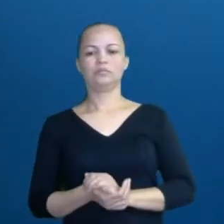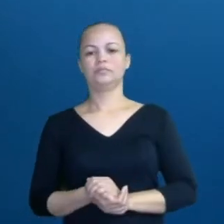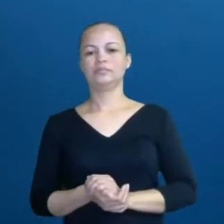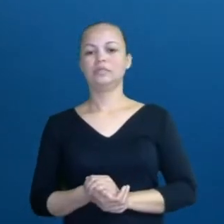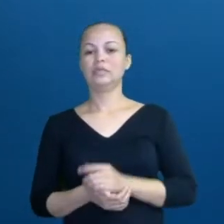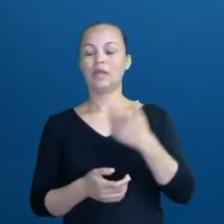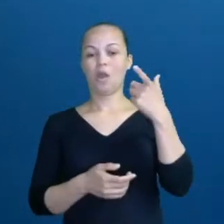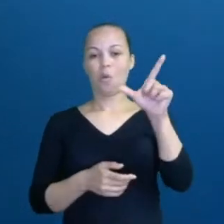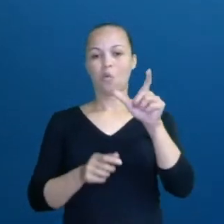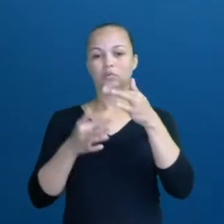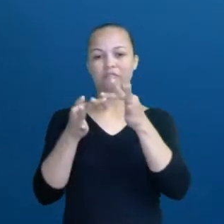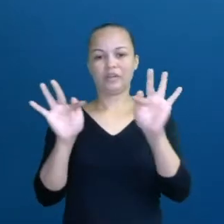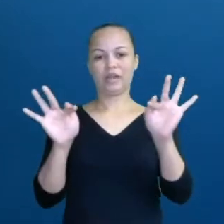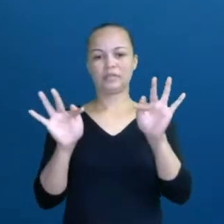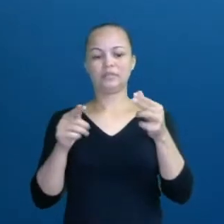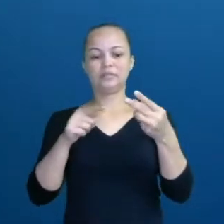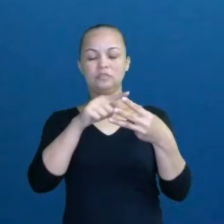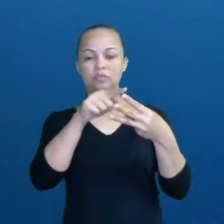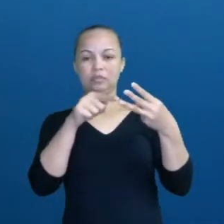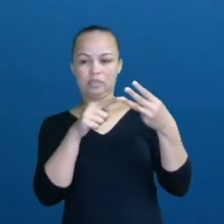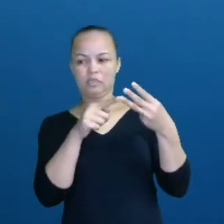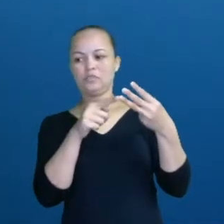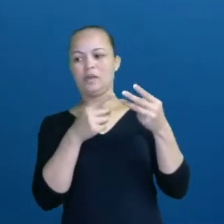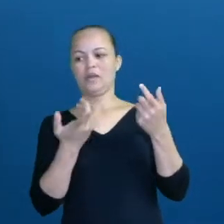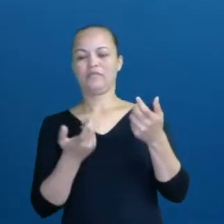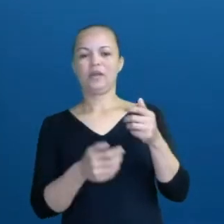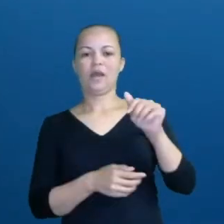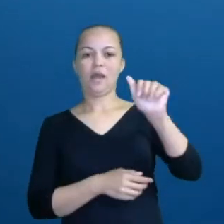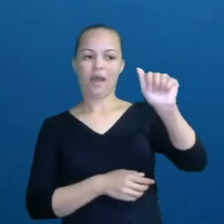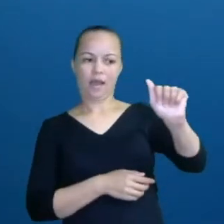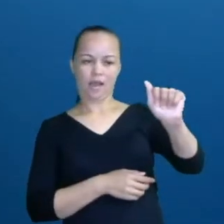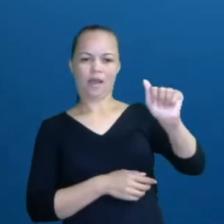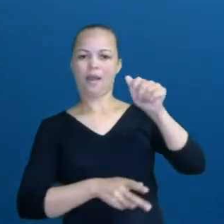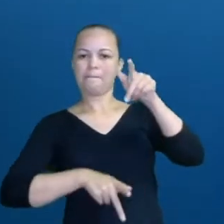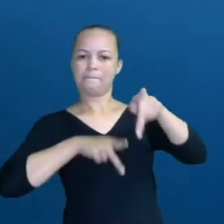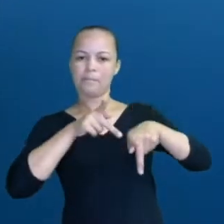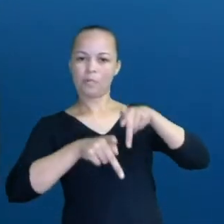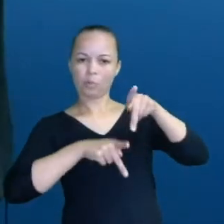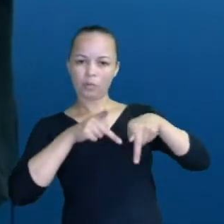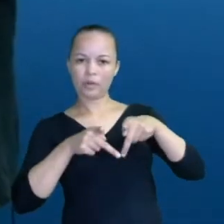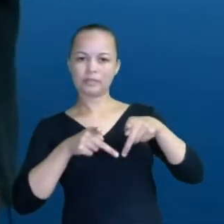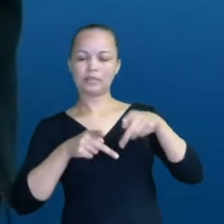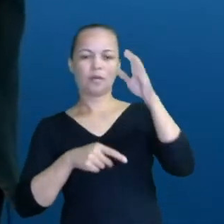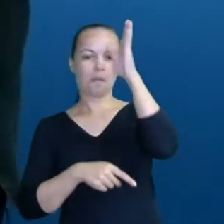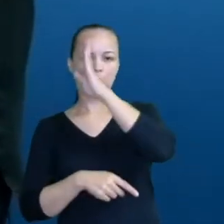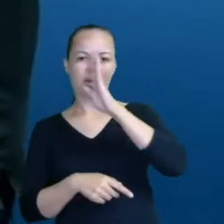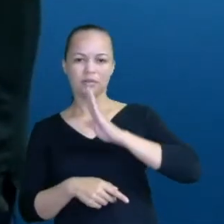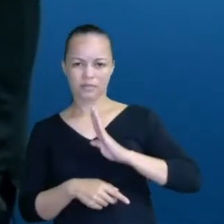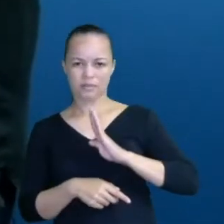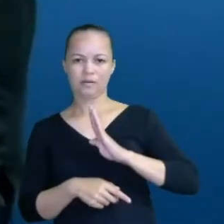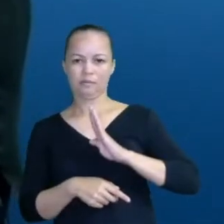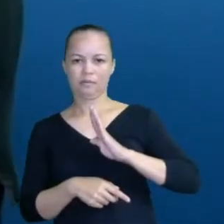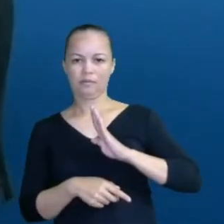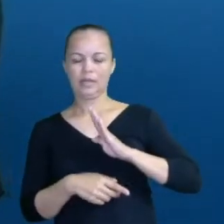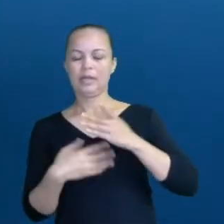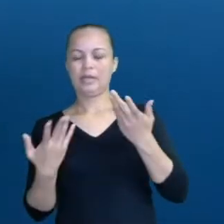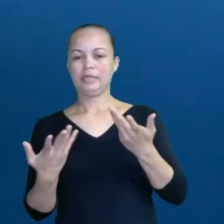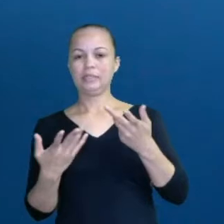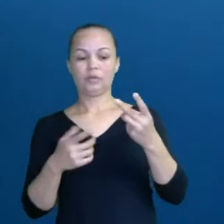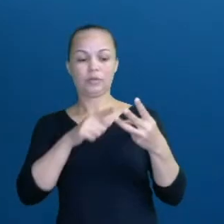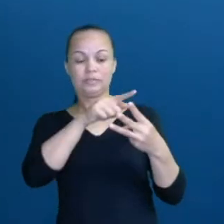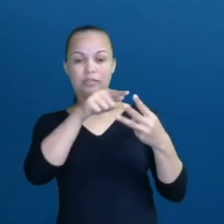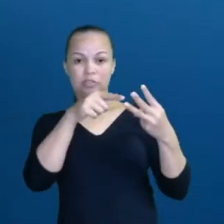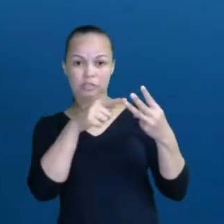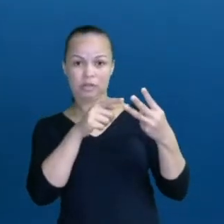é representado por 3 palavras. A população brasileira. Ou seja, essas